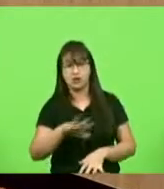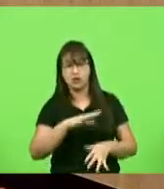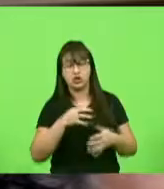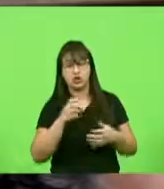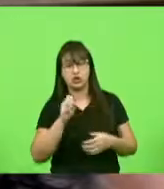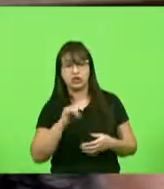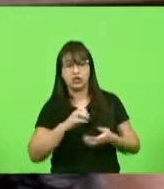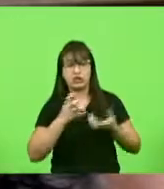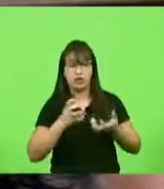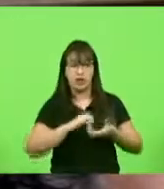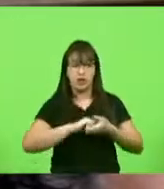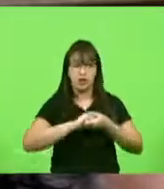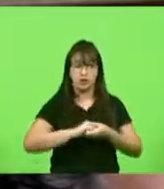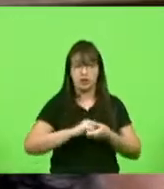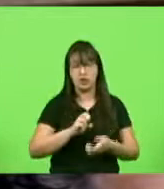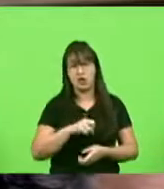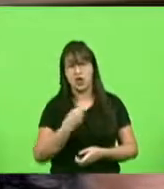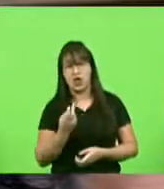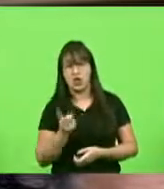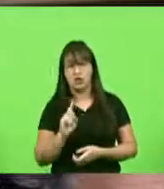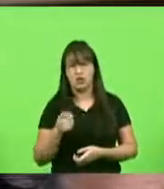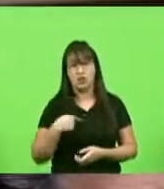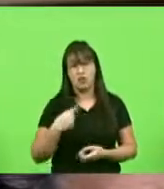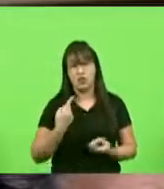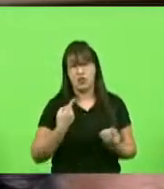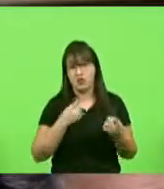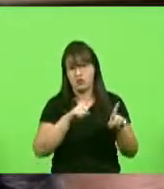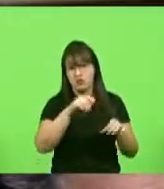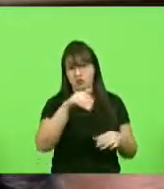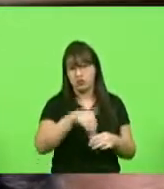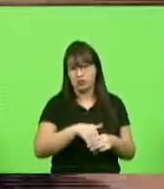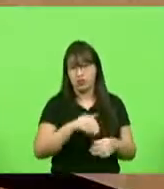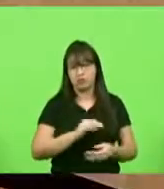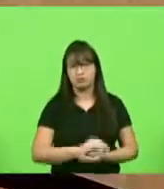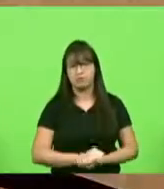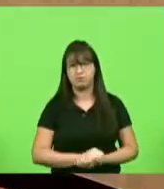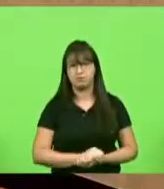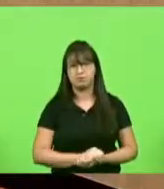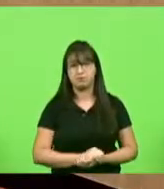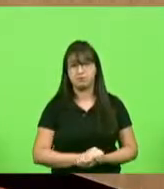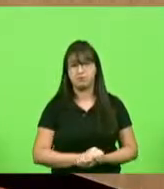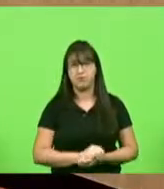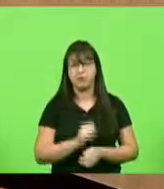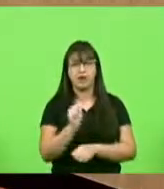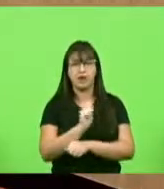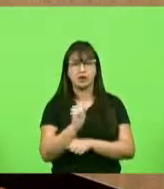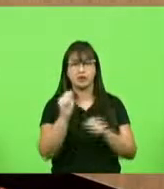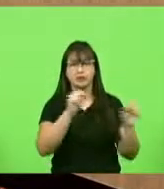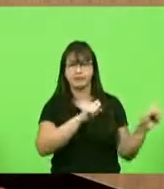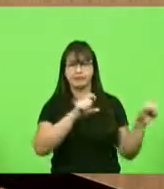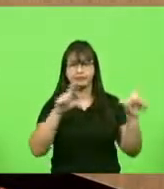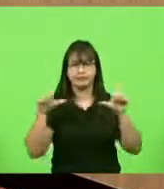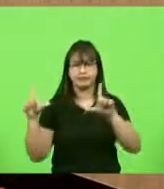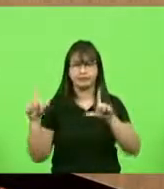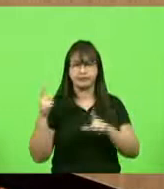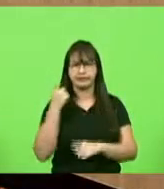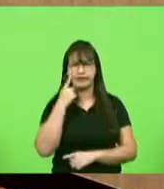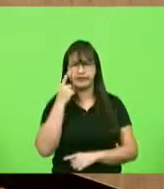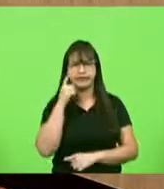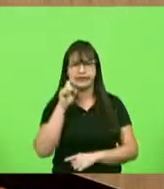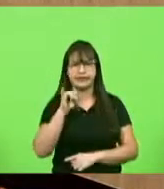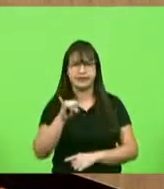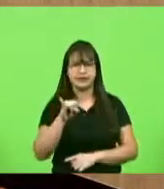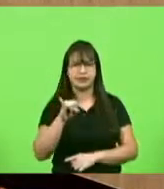ou não. Eu não quero cumprimentar, eu vou votar contra. Por isso, tomei um encaminhamento de voto. Peço assessoria para que abra o painel para verificação de